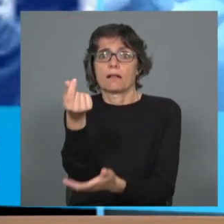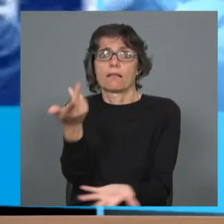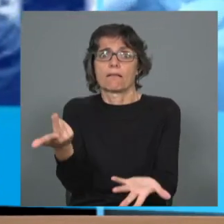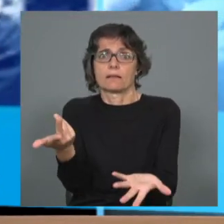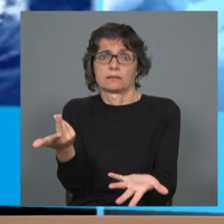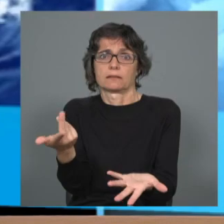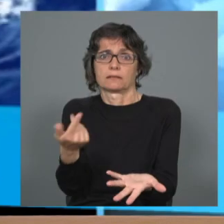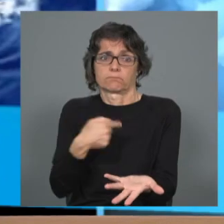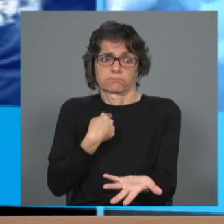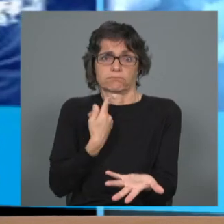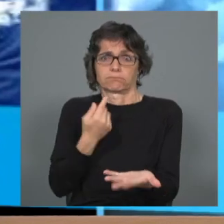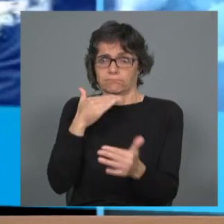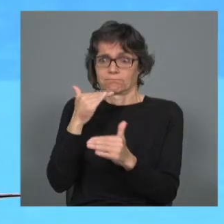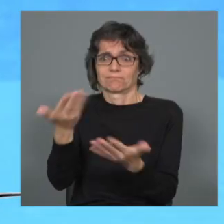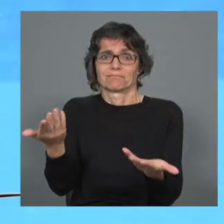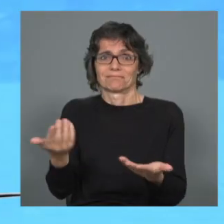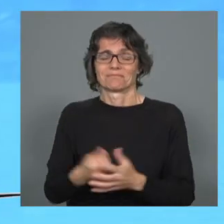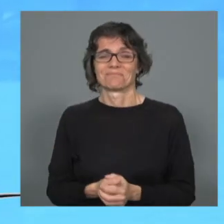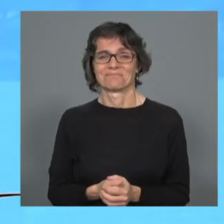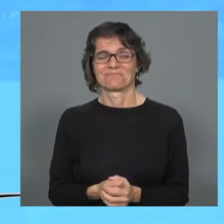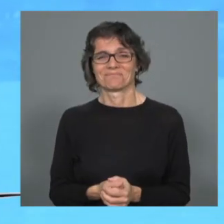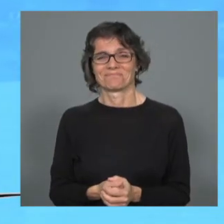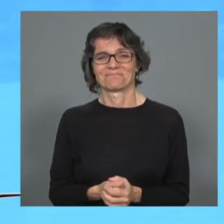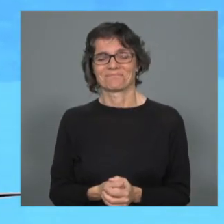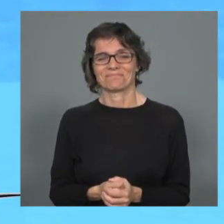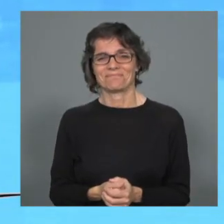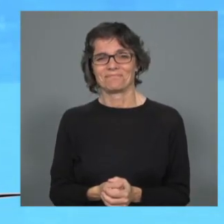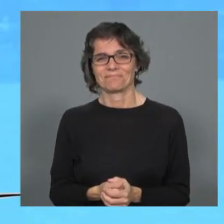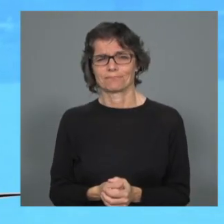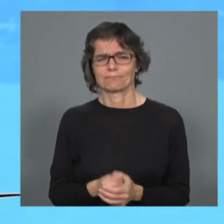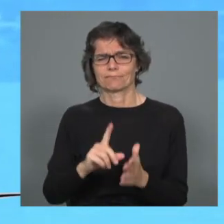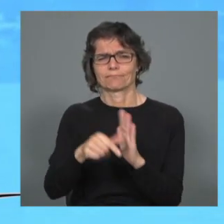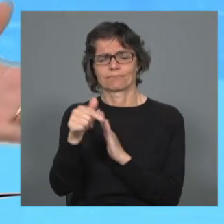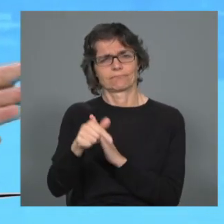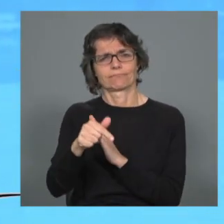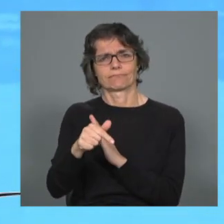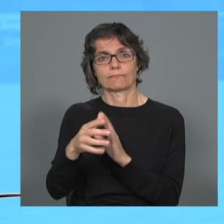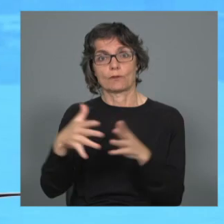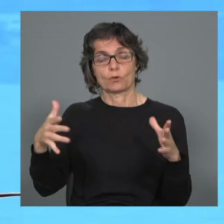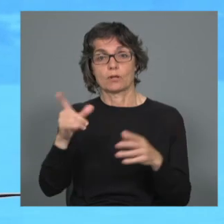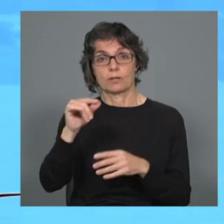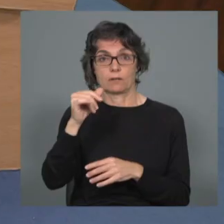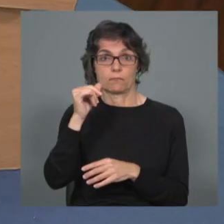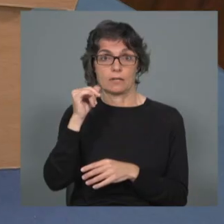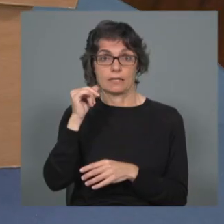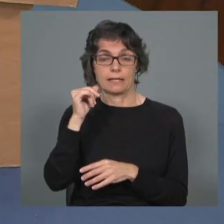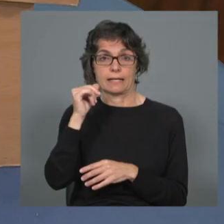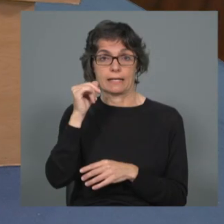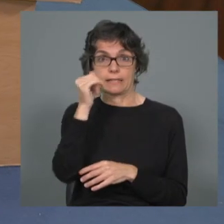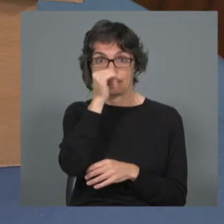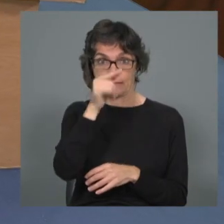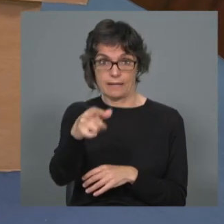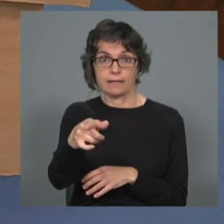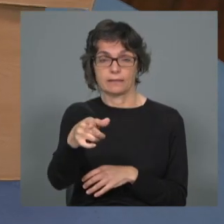elas próprias. Madalena, de que forma é que este projeto se foi alargando? Chegou a Santarém também? Como é que foi este crescimento?